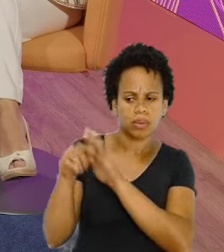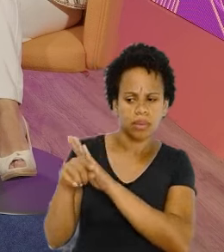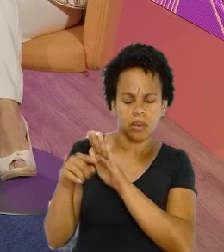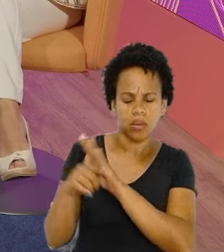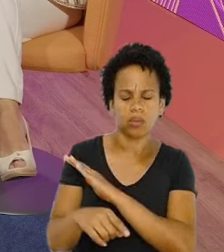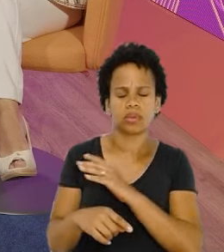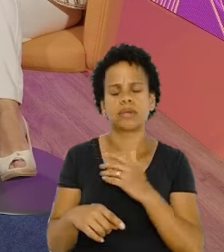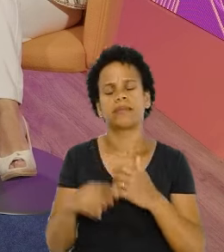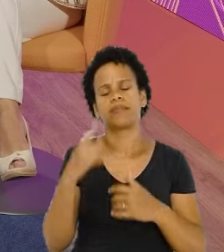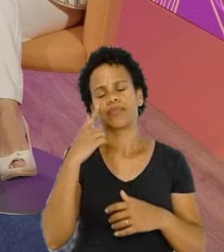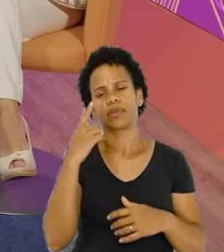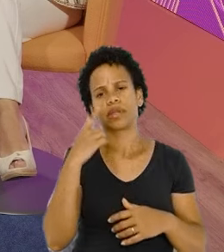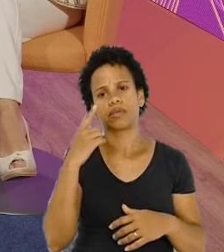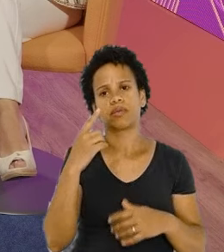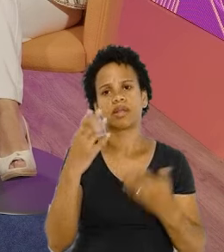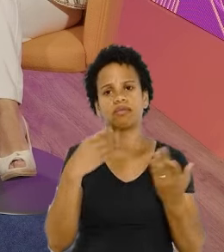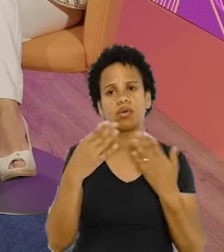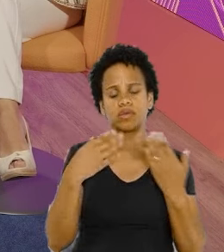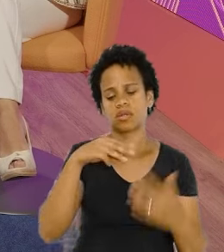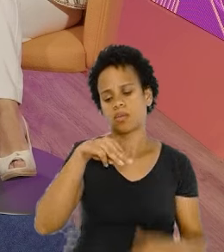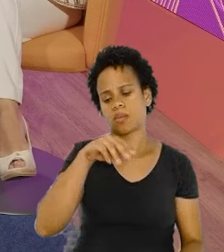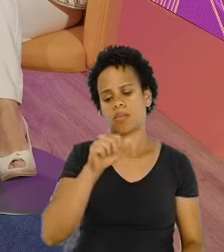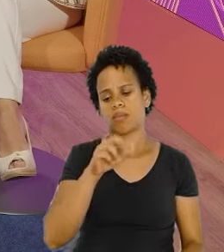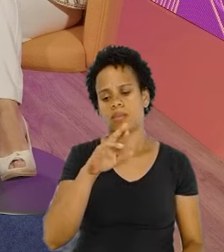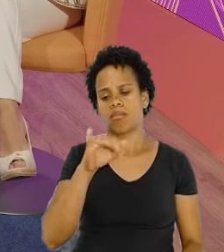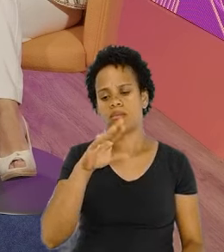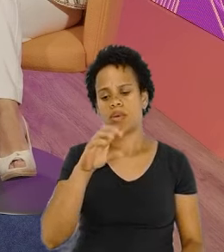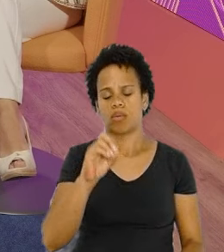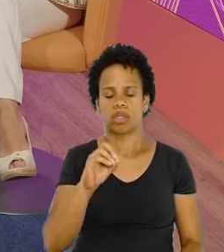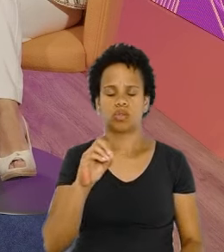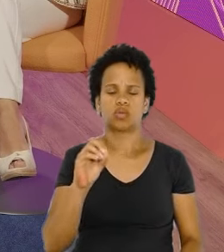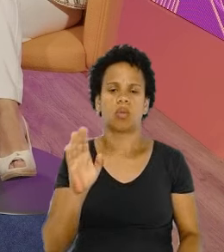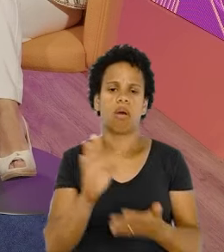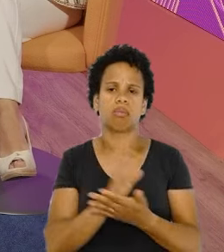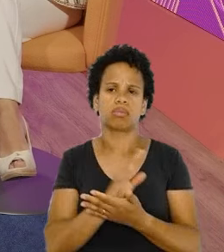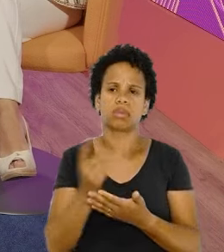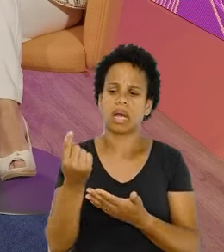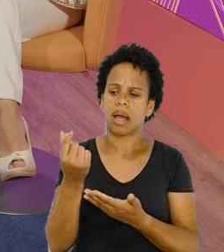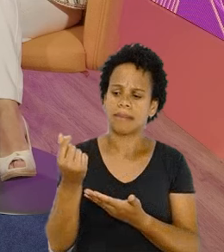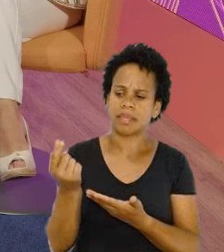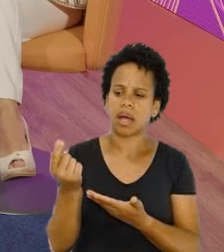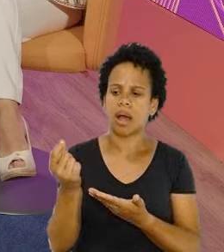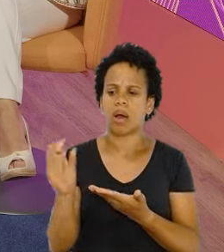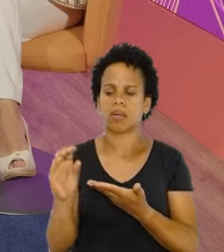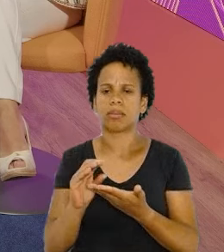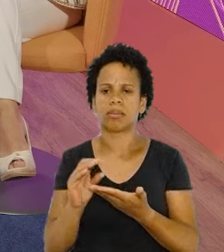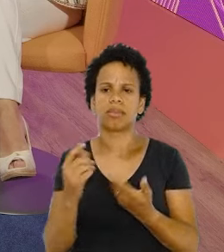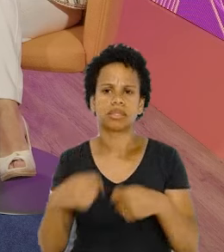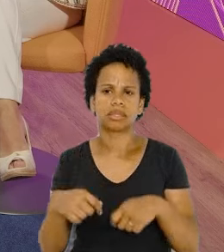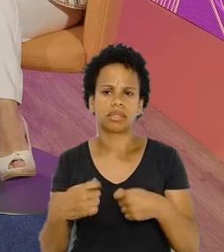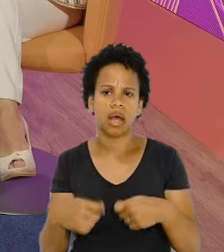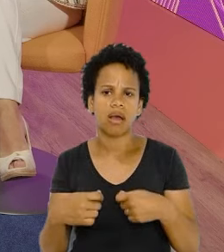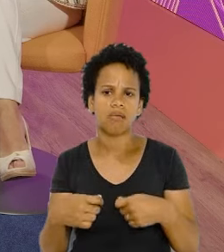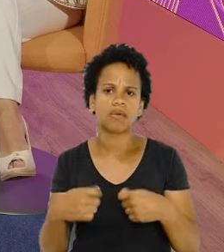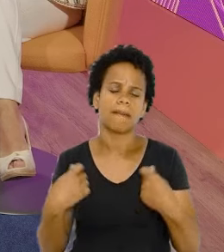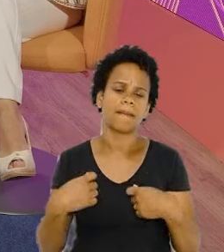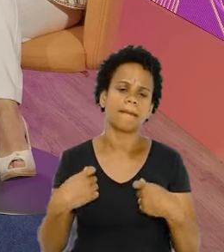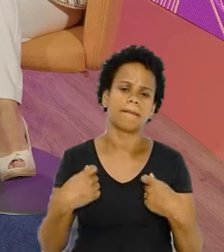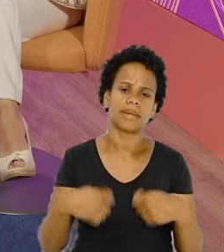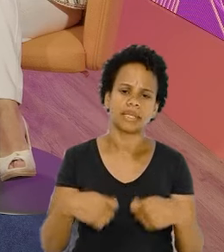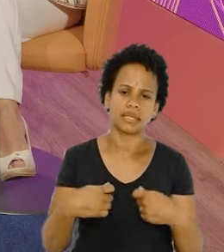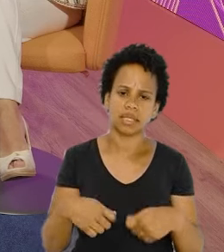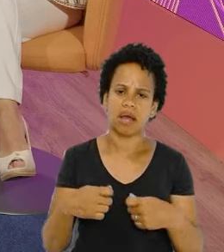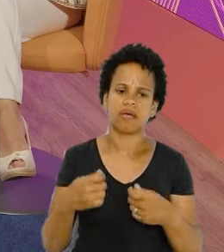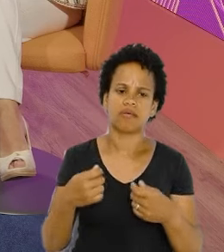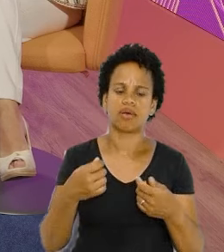o Nelson ele tava falando com o Maurício sobre algum capital que ele tava precisando alguma coisa que ele precisava